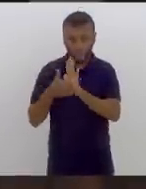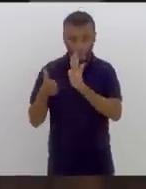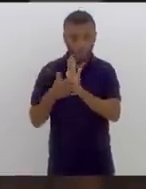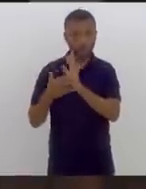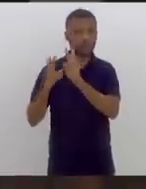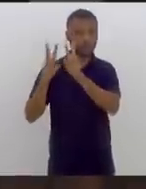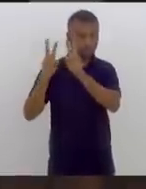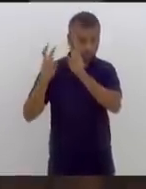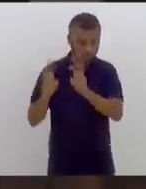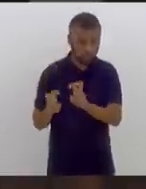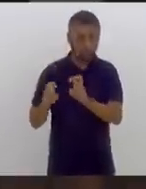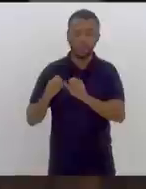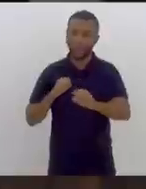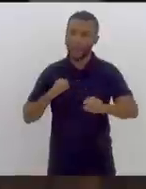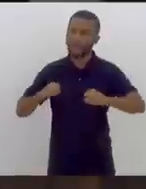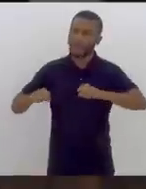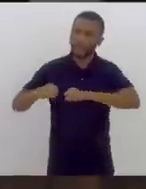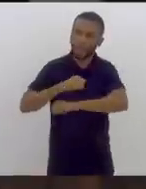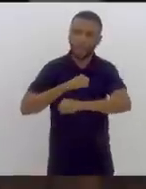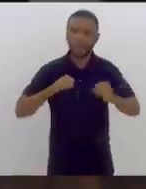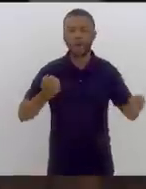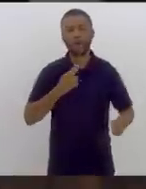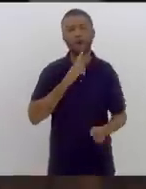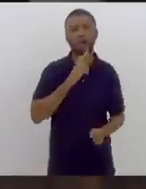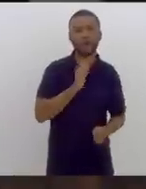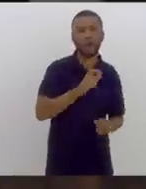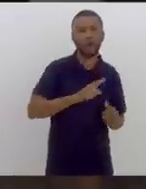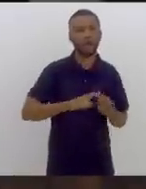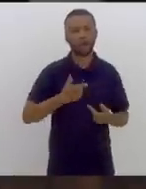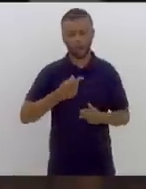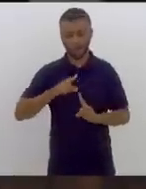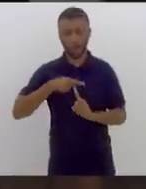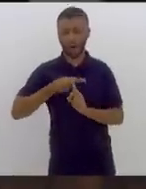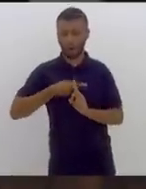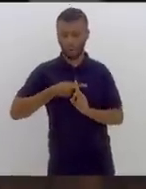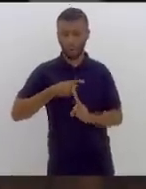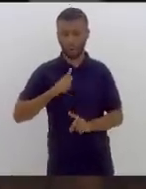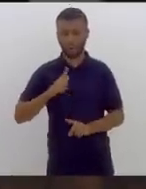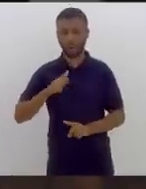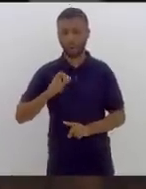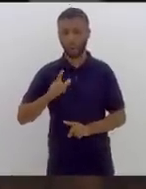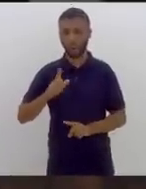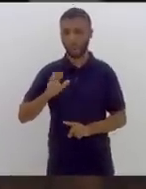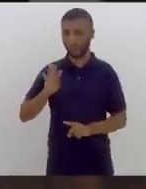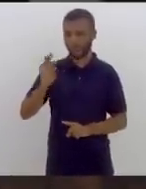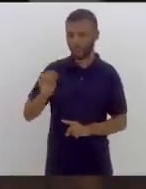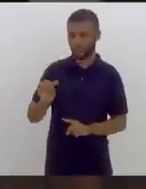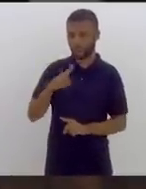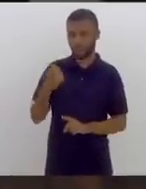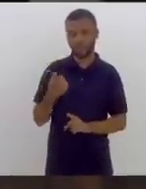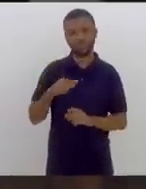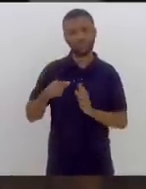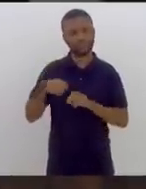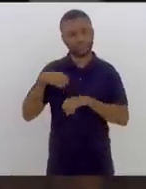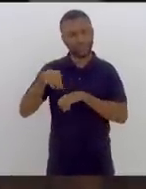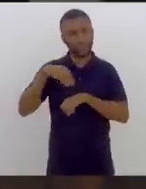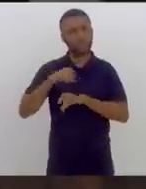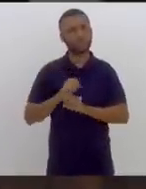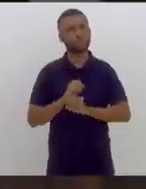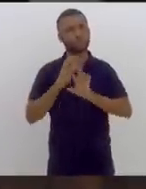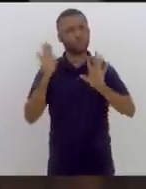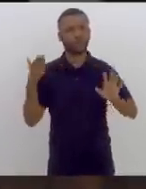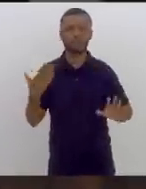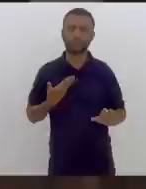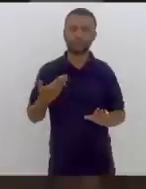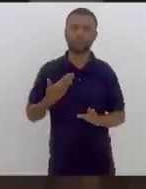ele sempre estão lutando tanto Amorim quanto o Alberto para que possamos realmente lucrar e trazer para os nossos companheiros a verdade a cada